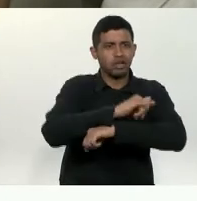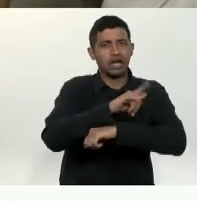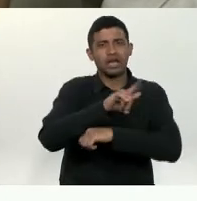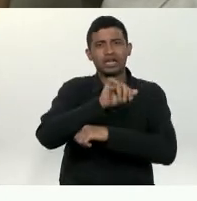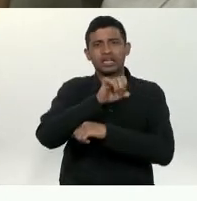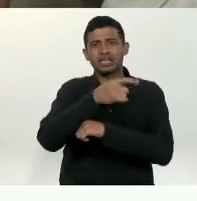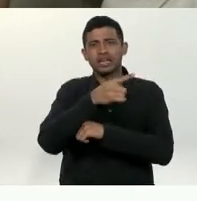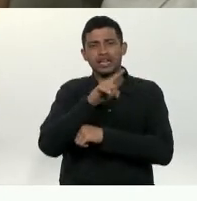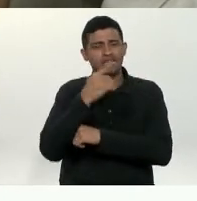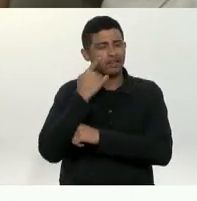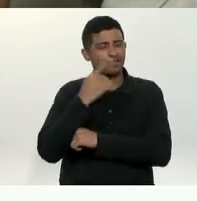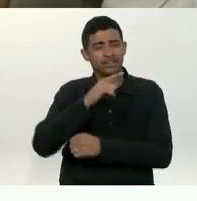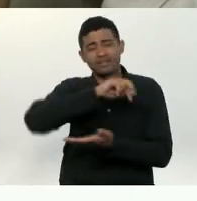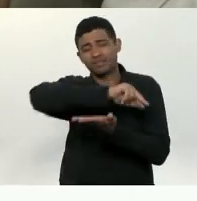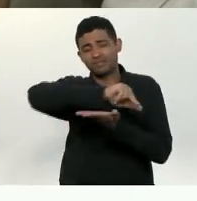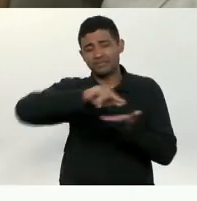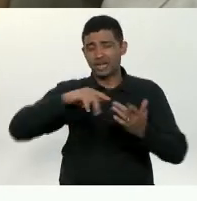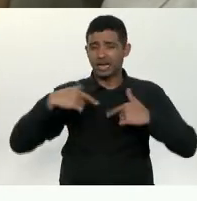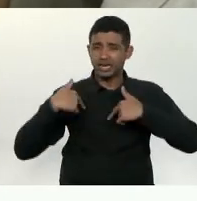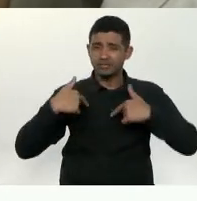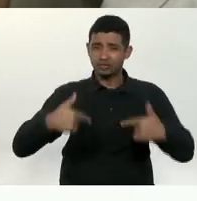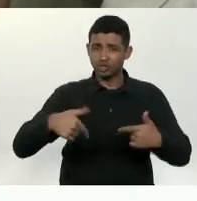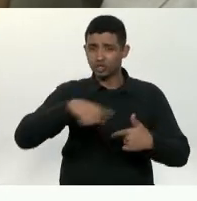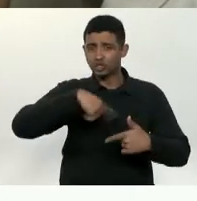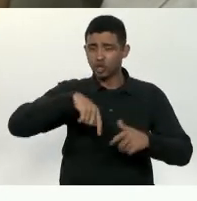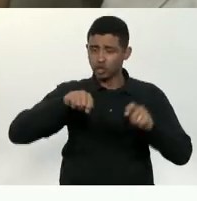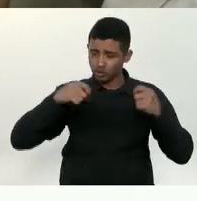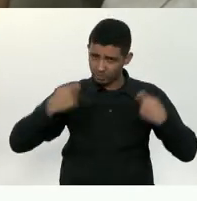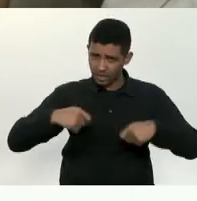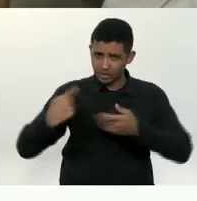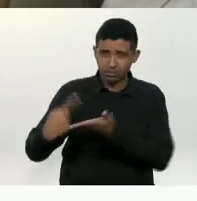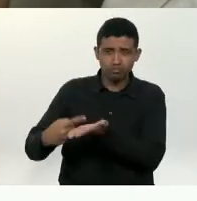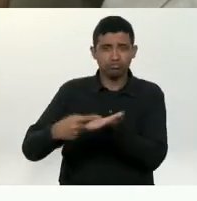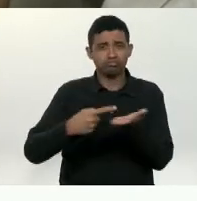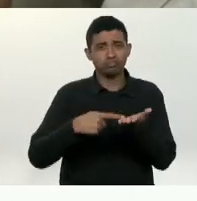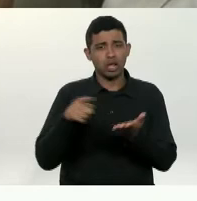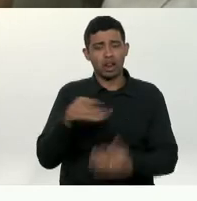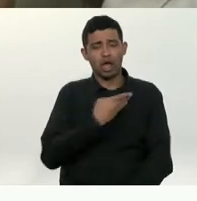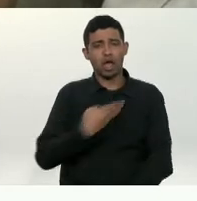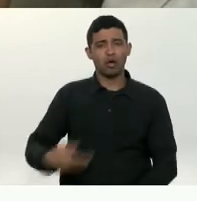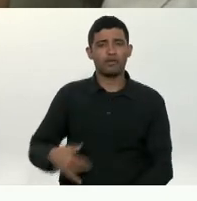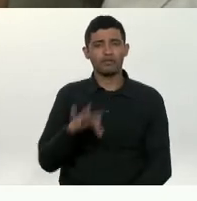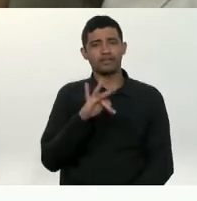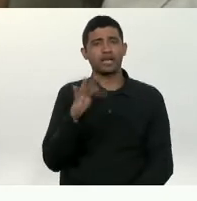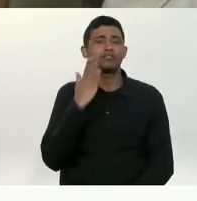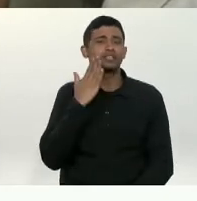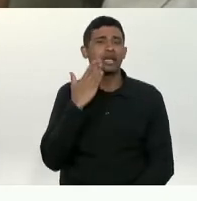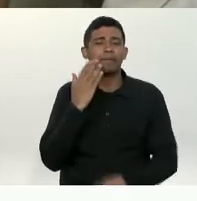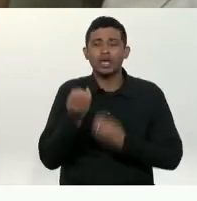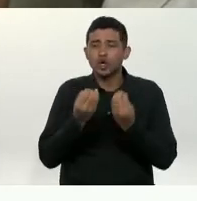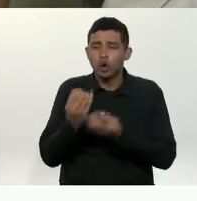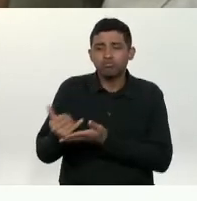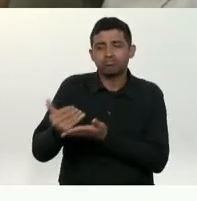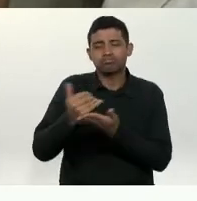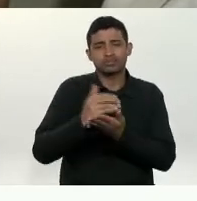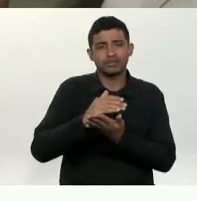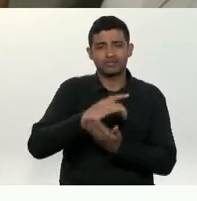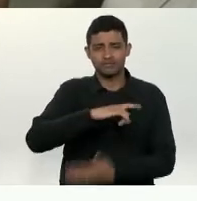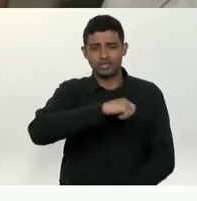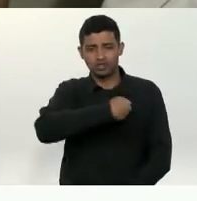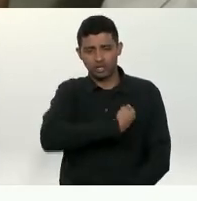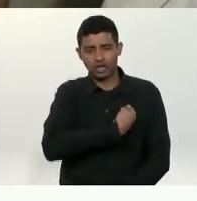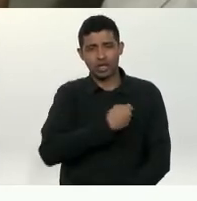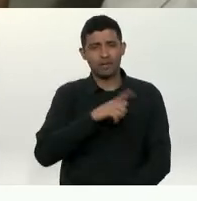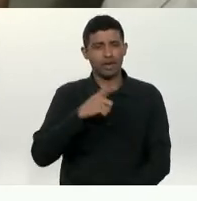Tem uma série de medidas que a gente precisa entabular com o governo federal sobre o regime de recuperação fiscal. Não é a minha pauta, sim, mas no que toca